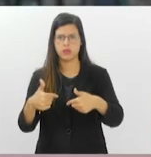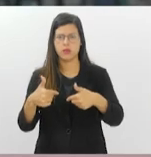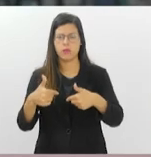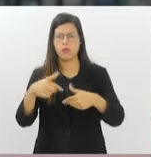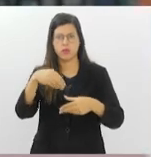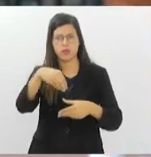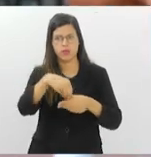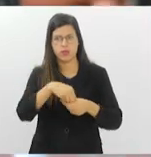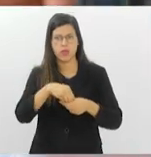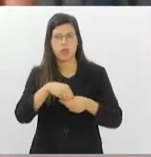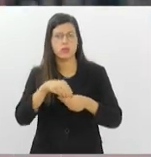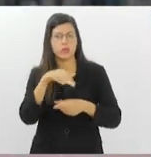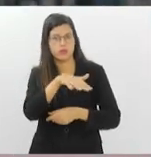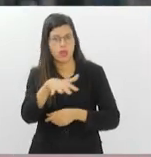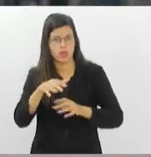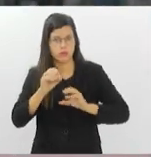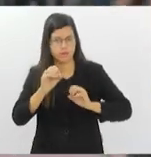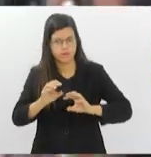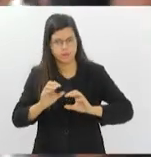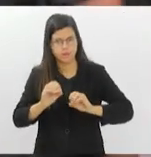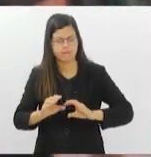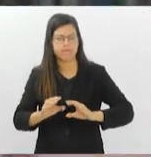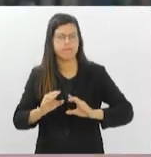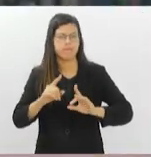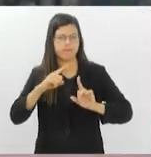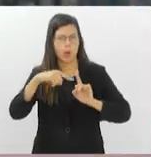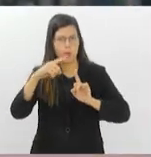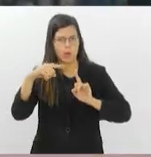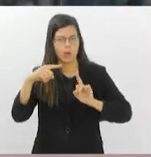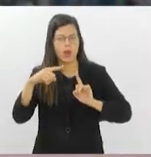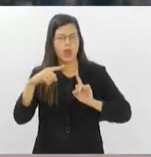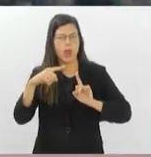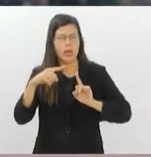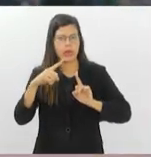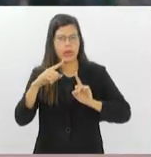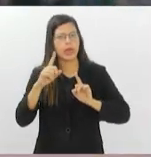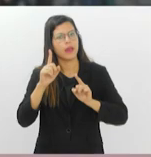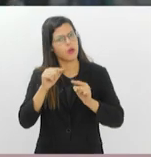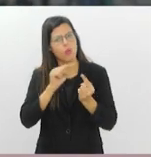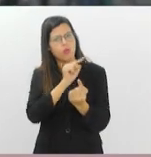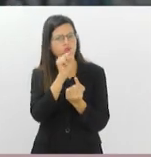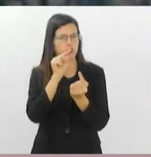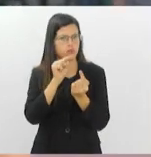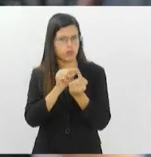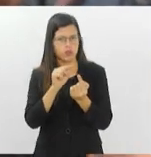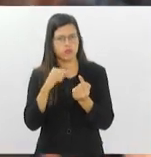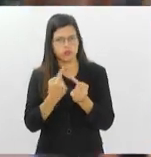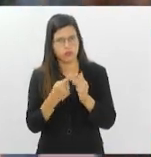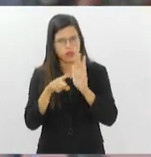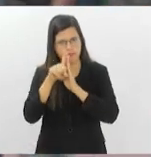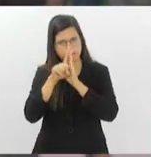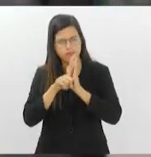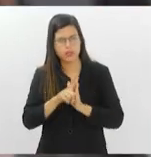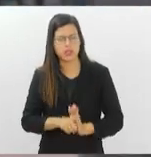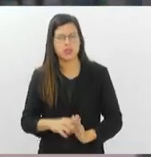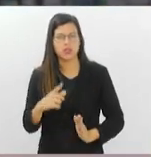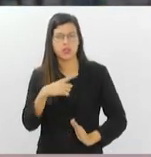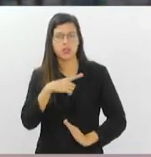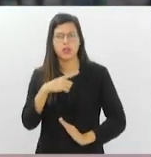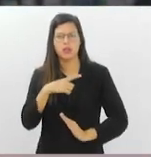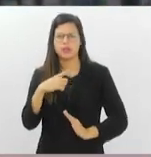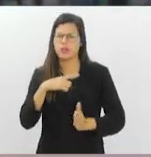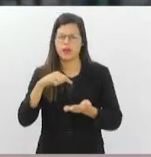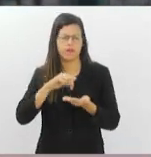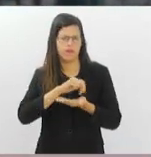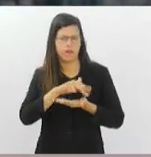eixo Educacional é é um índice é uma é uma meta que o Observatório tem né a gente nós temos vários